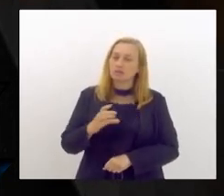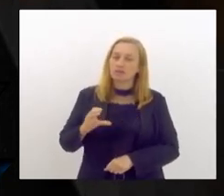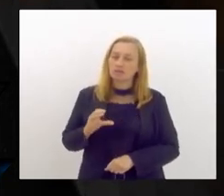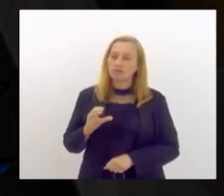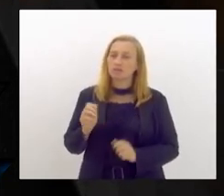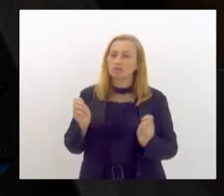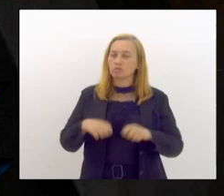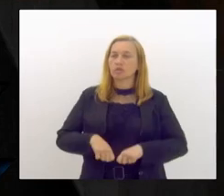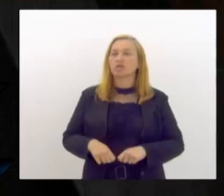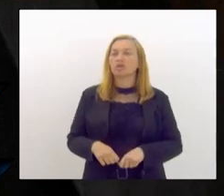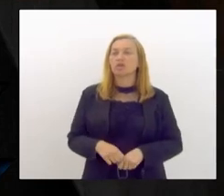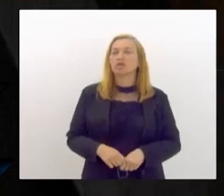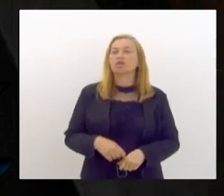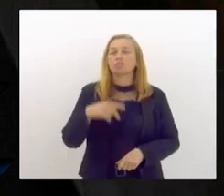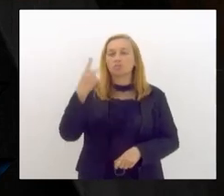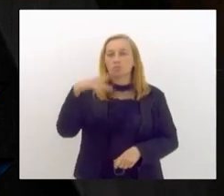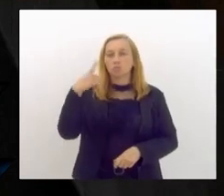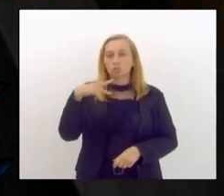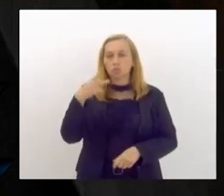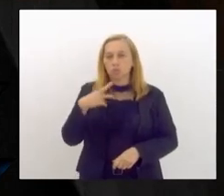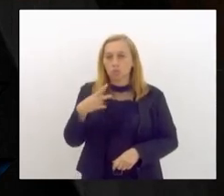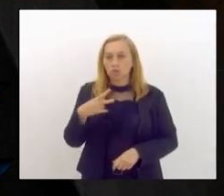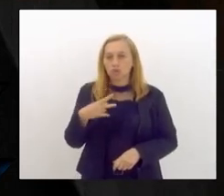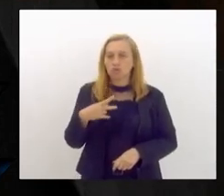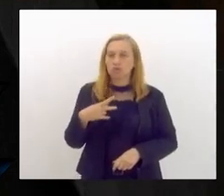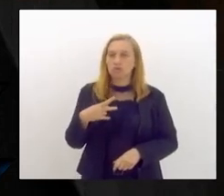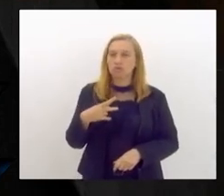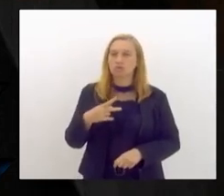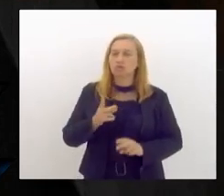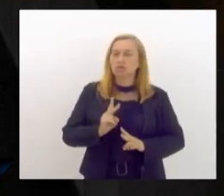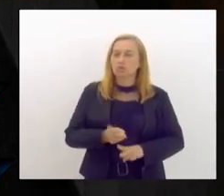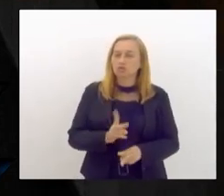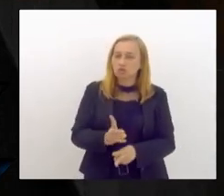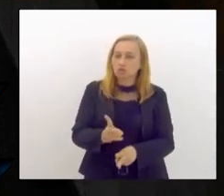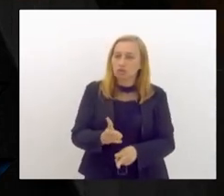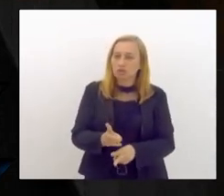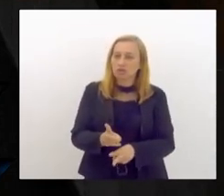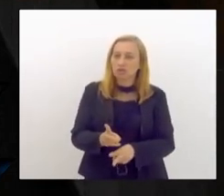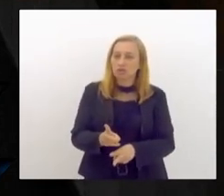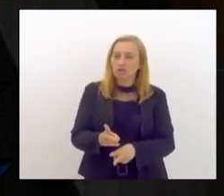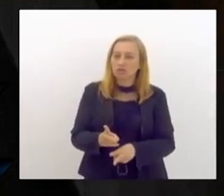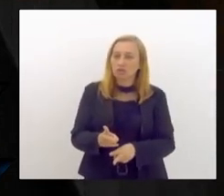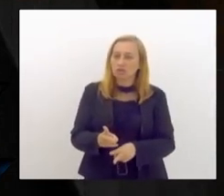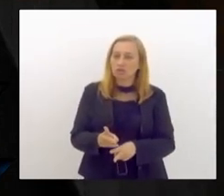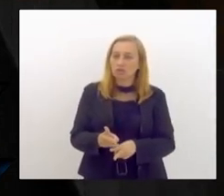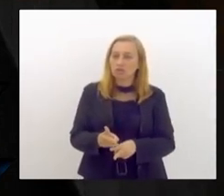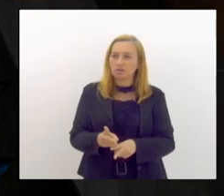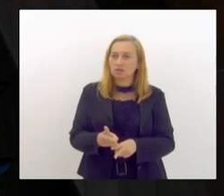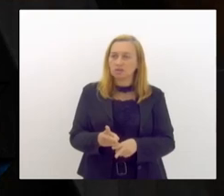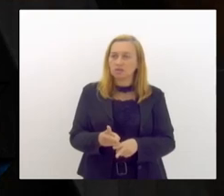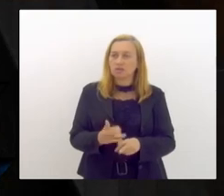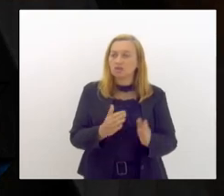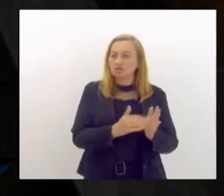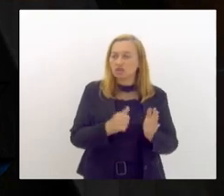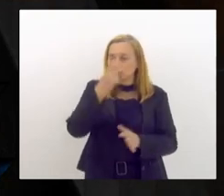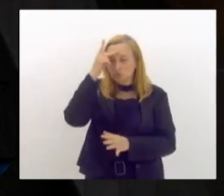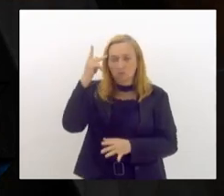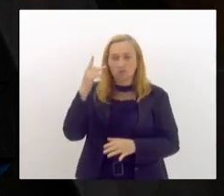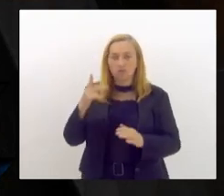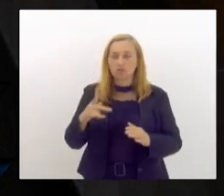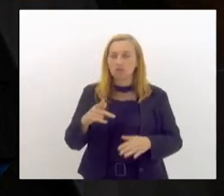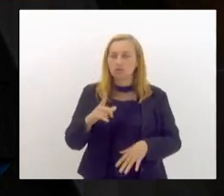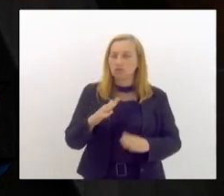Número dois, política habitacional continuada com remoção daqueles que moram em área de